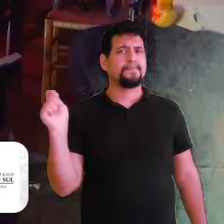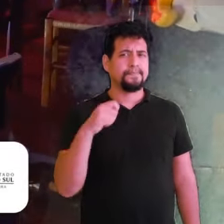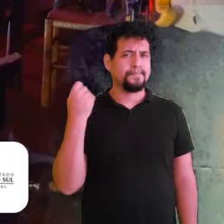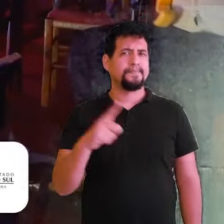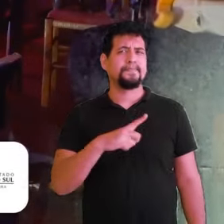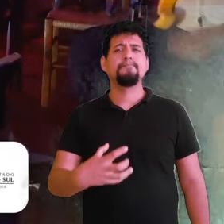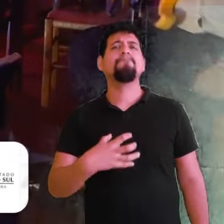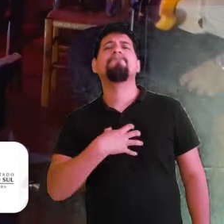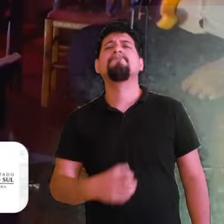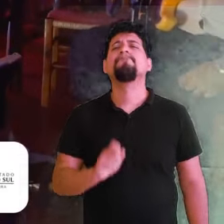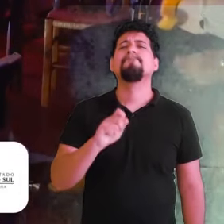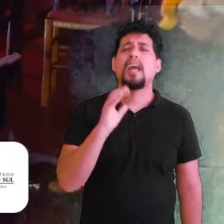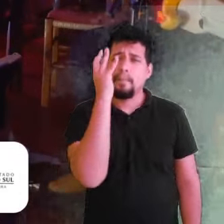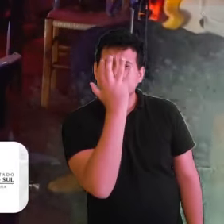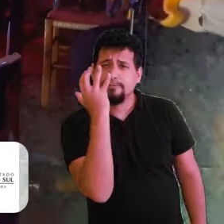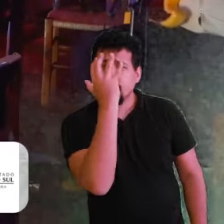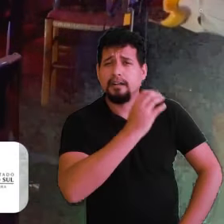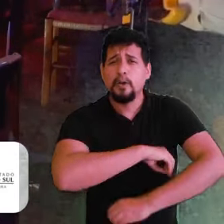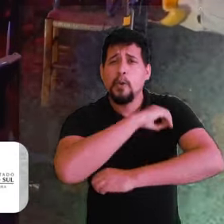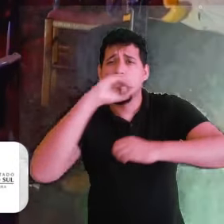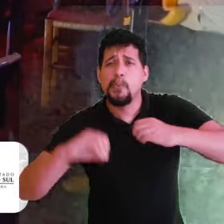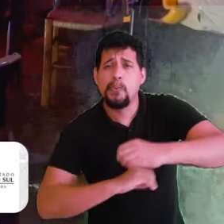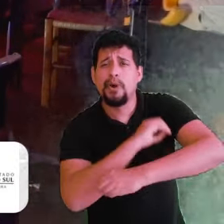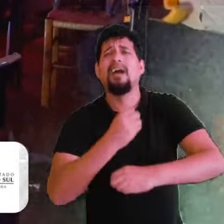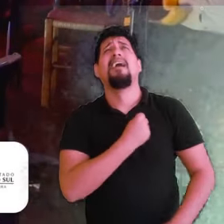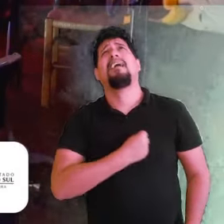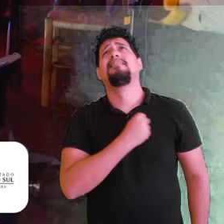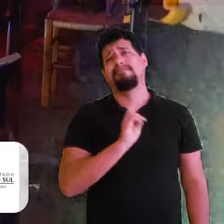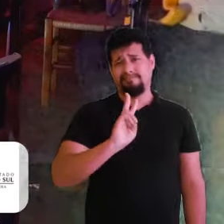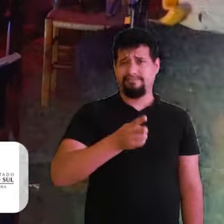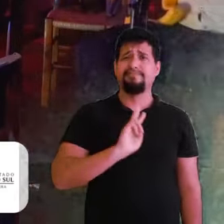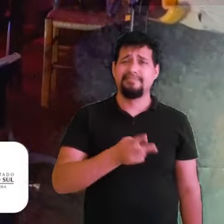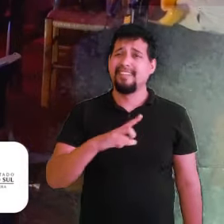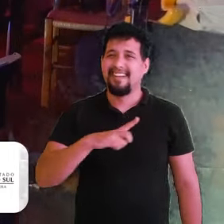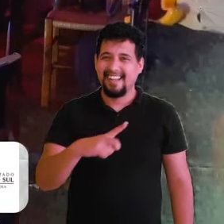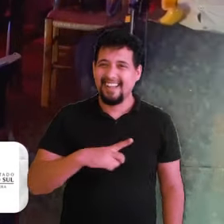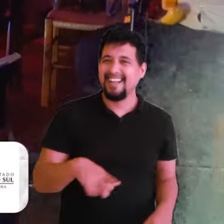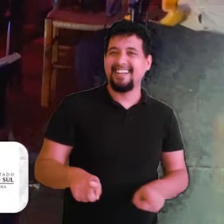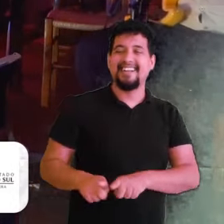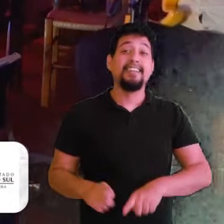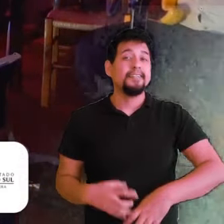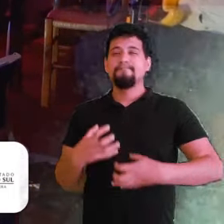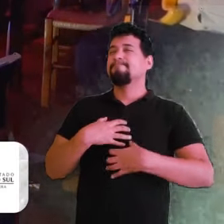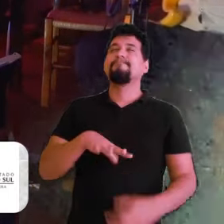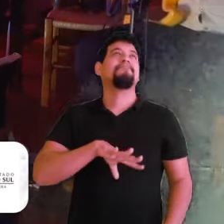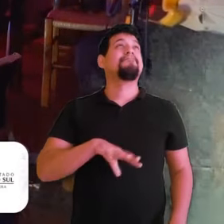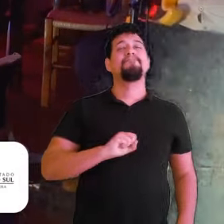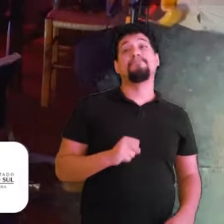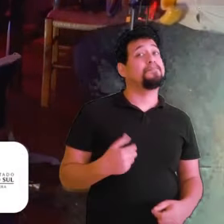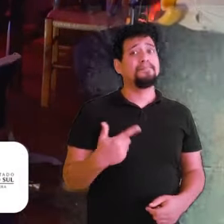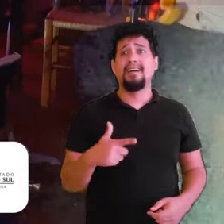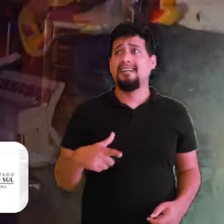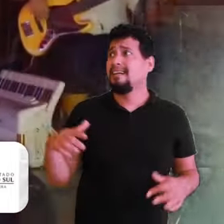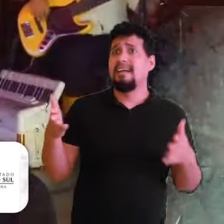e dia, saudade fere fundo, sem verdade ela judia. Sentindo meu amor, eu não posso ter alegria. Vou montar em meu cavalo, vou sumir